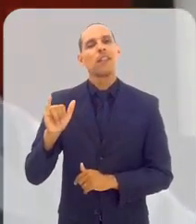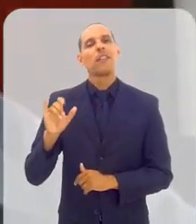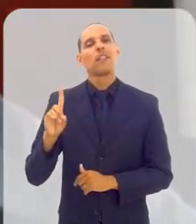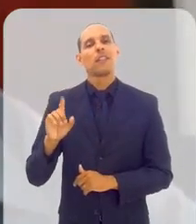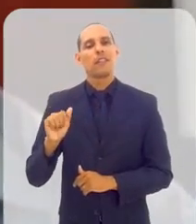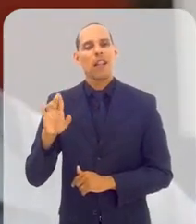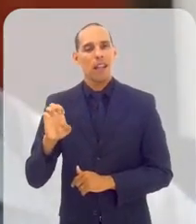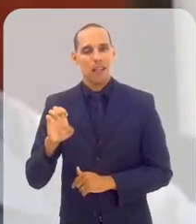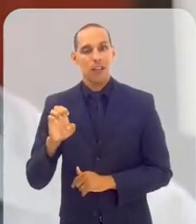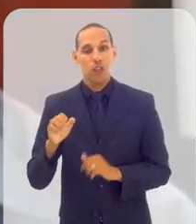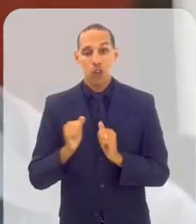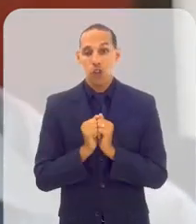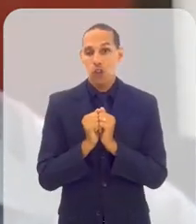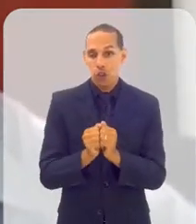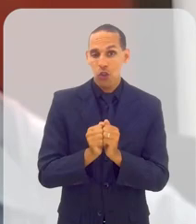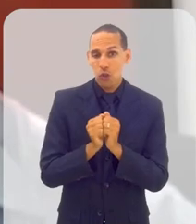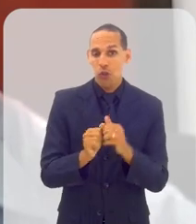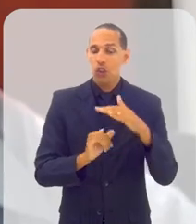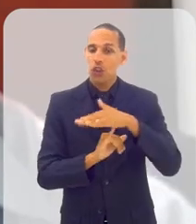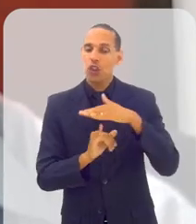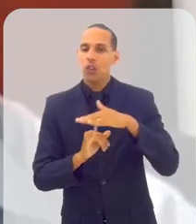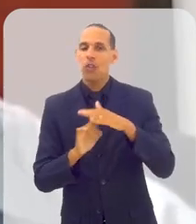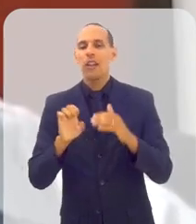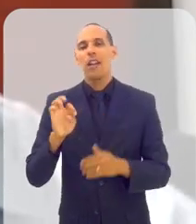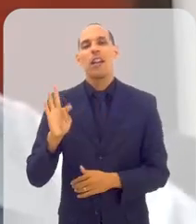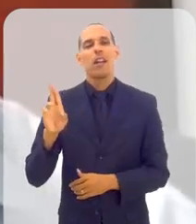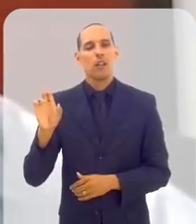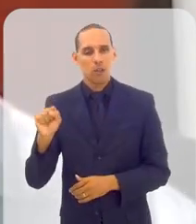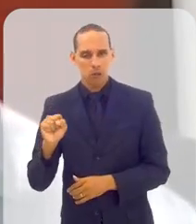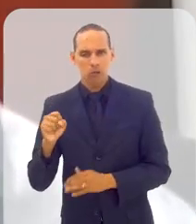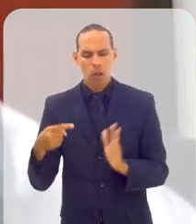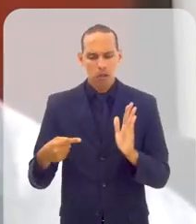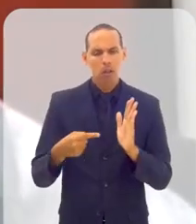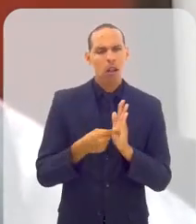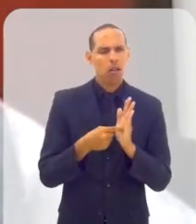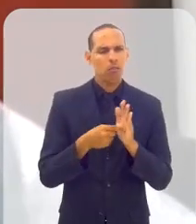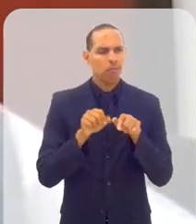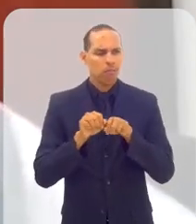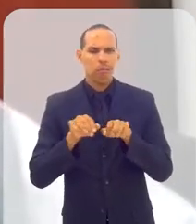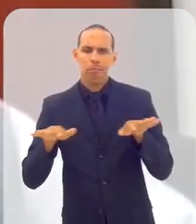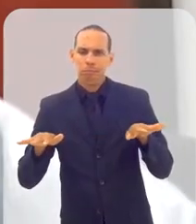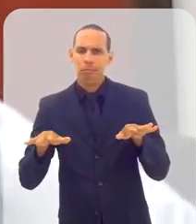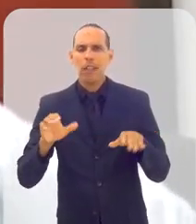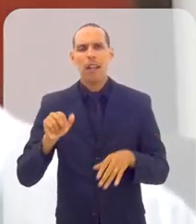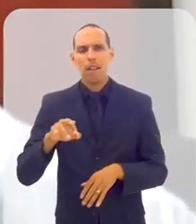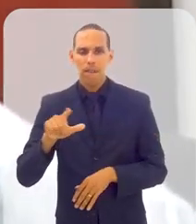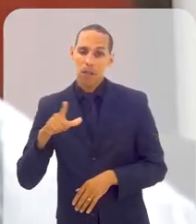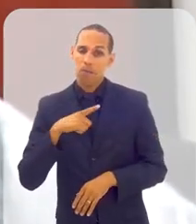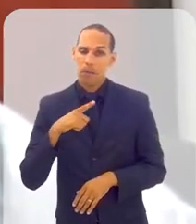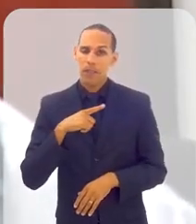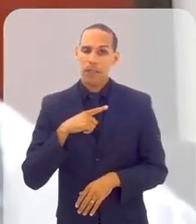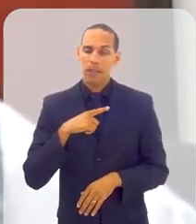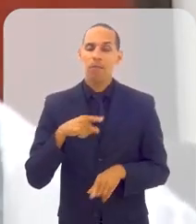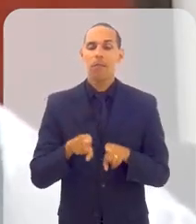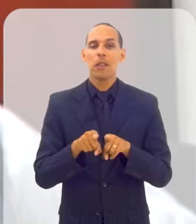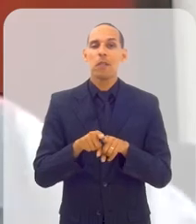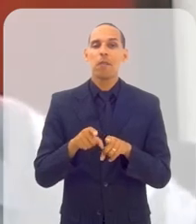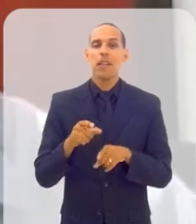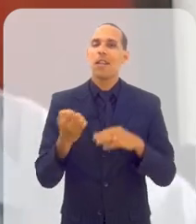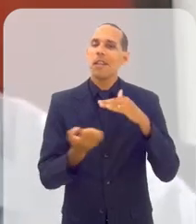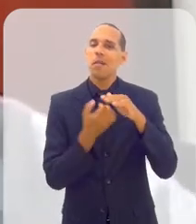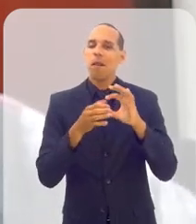Instituto Etos, criando canal de denúncia, disseminando essa prática às suas